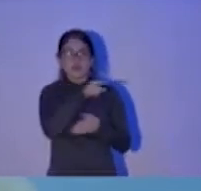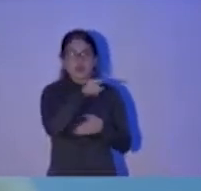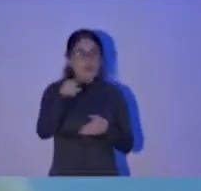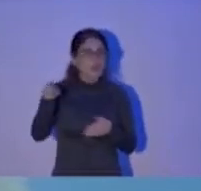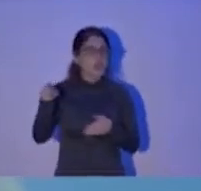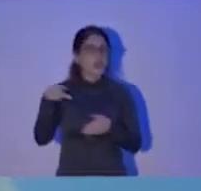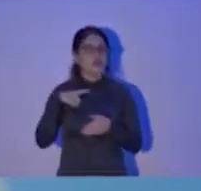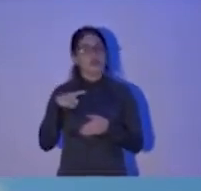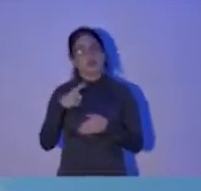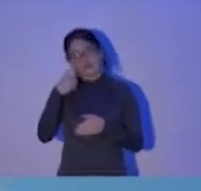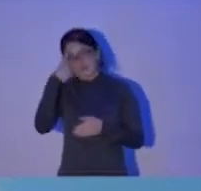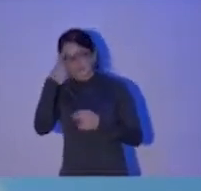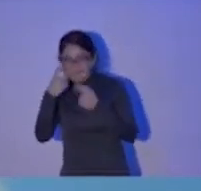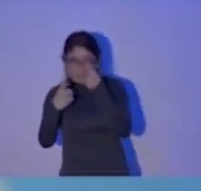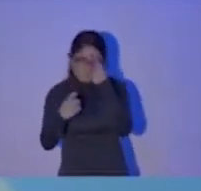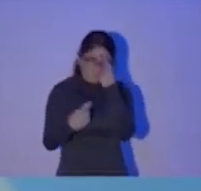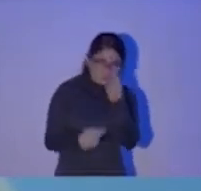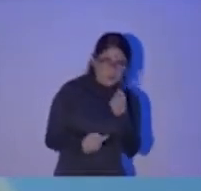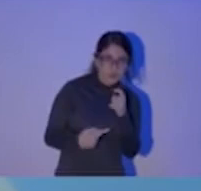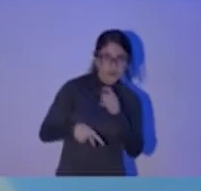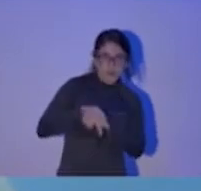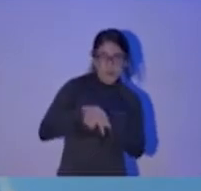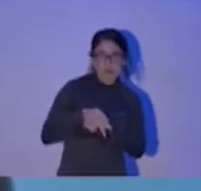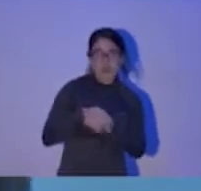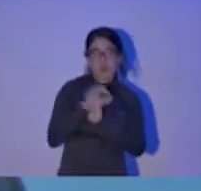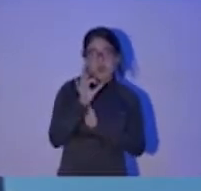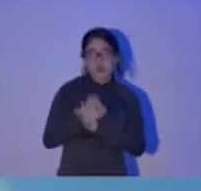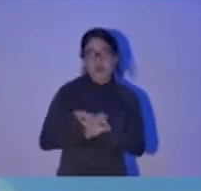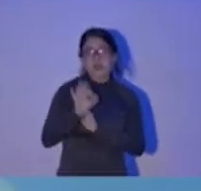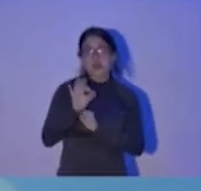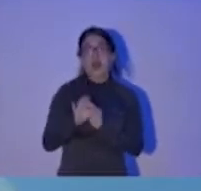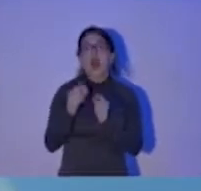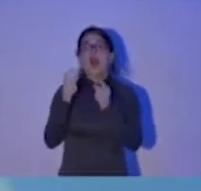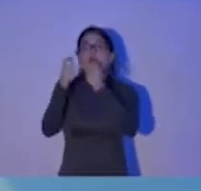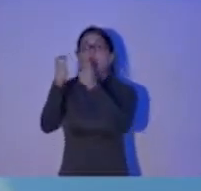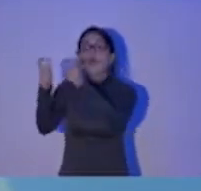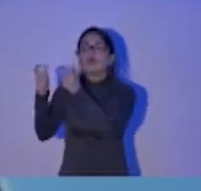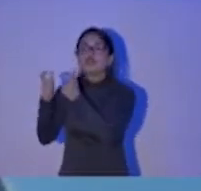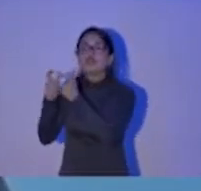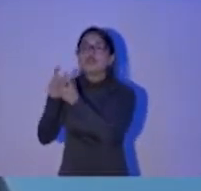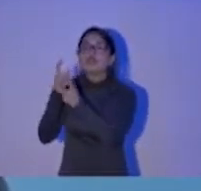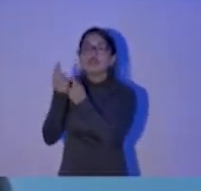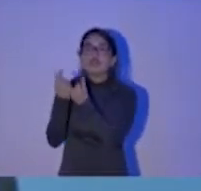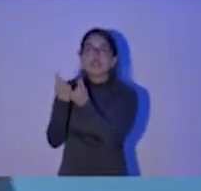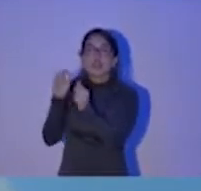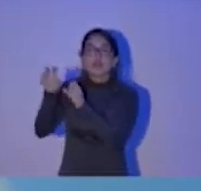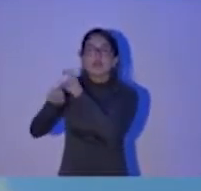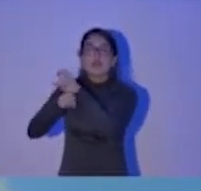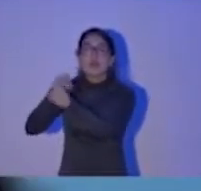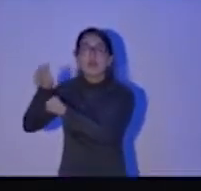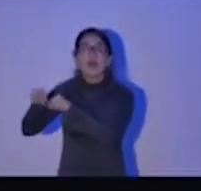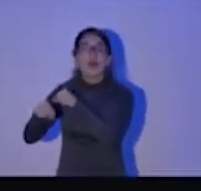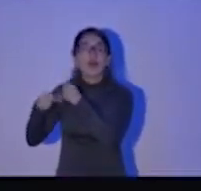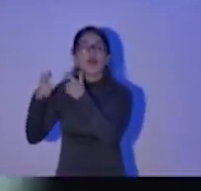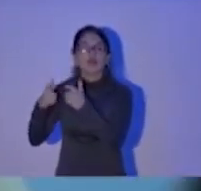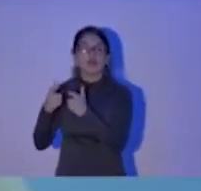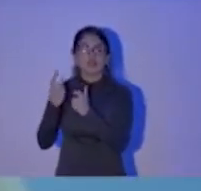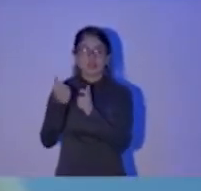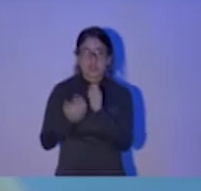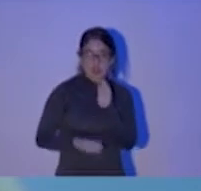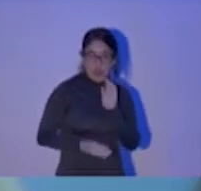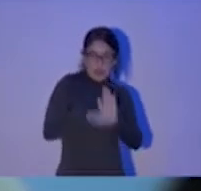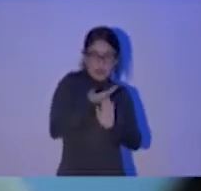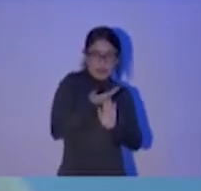ampliação do percentual encontrem de onde se vai tirar esse dinheiro. Porque se você aumenta o recurso em um